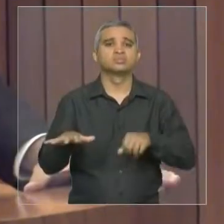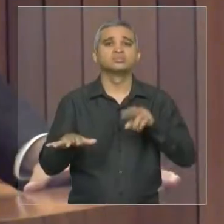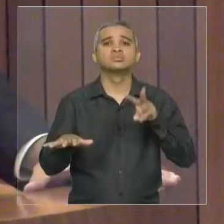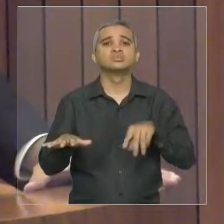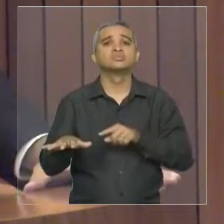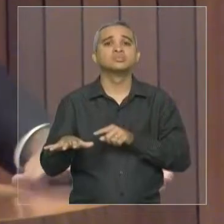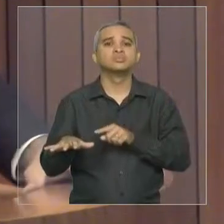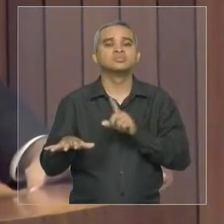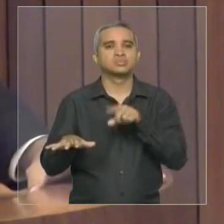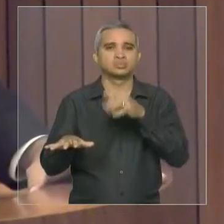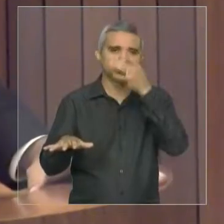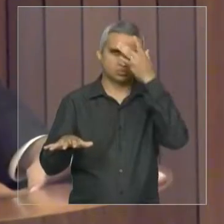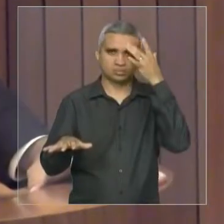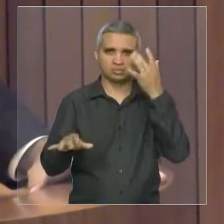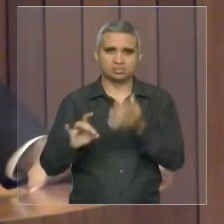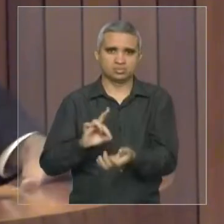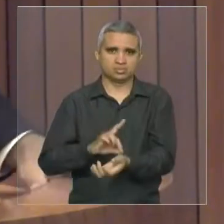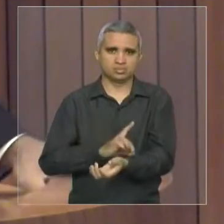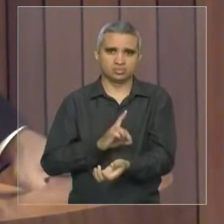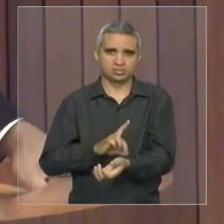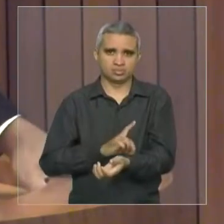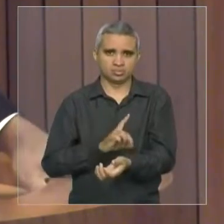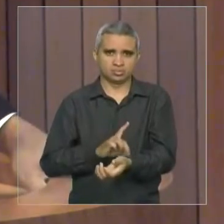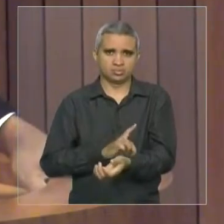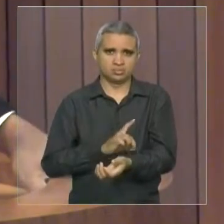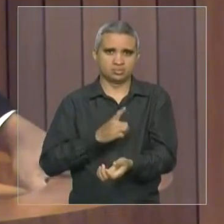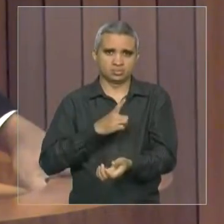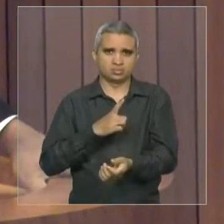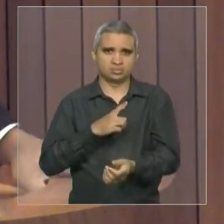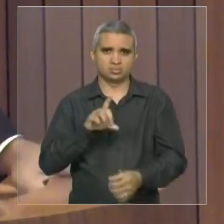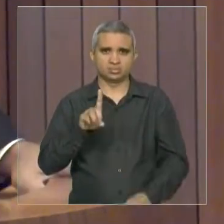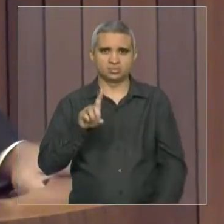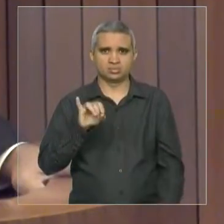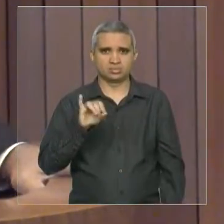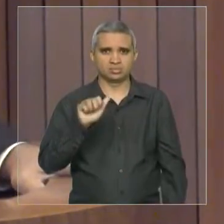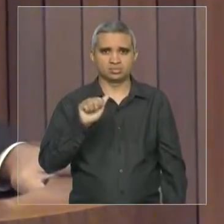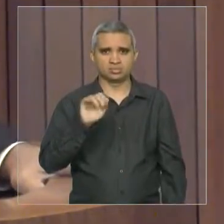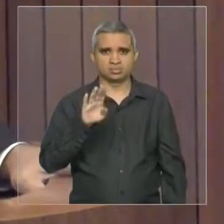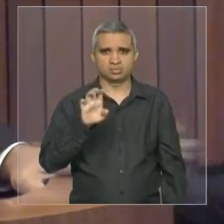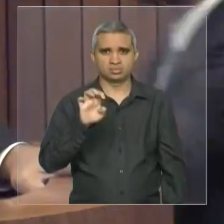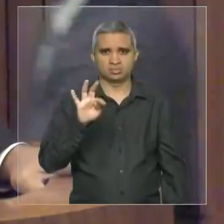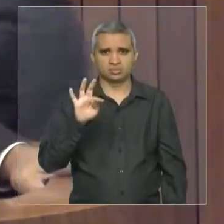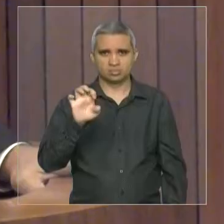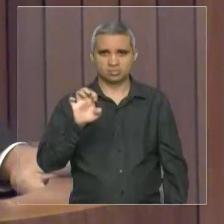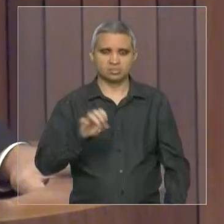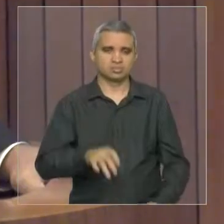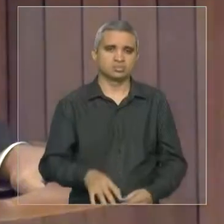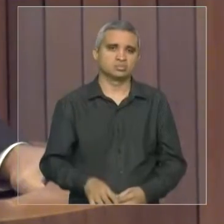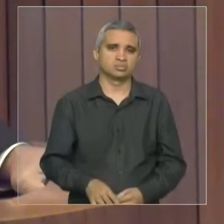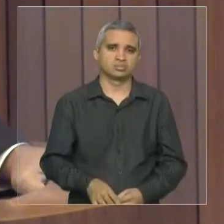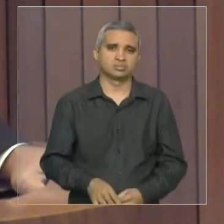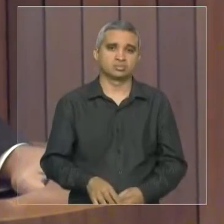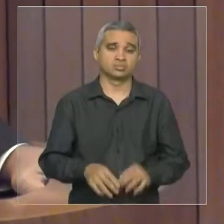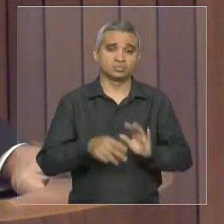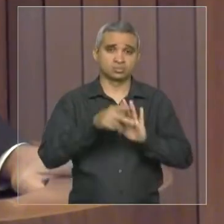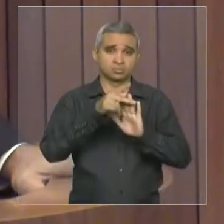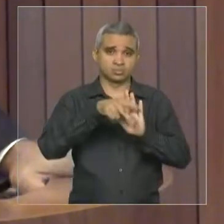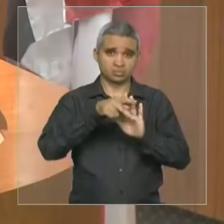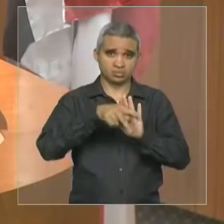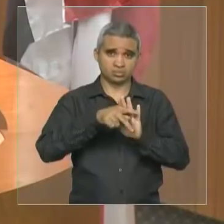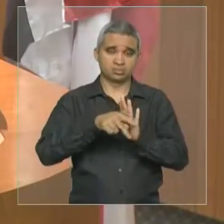os diabéticos, os portadores de diabetes. O projeto, ele foi aprovado nesta